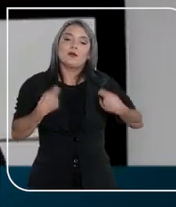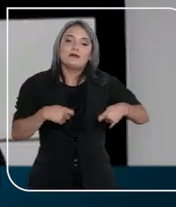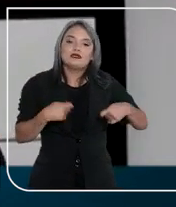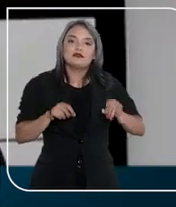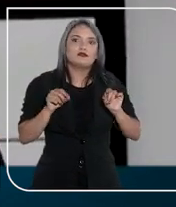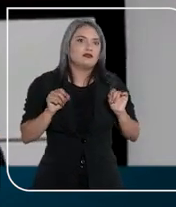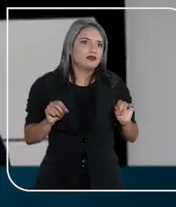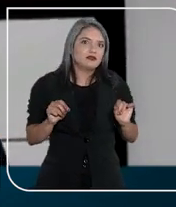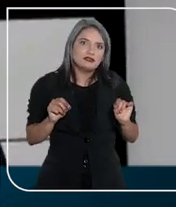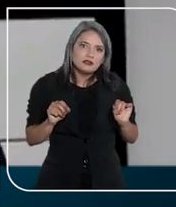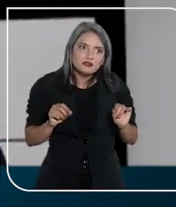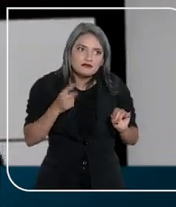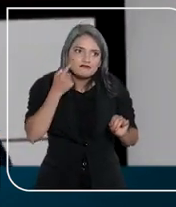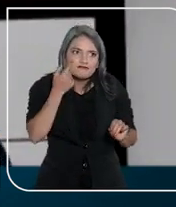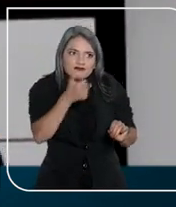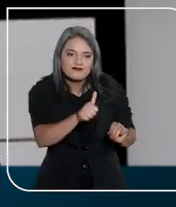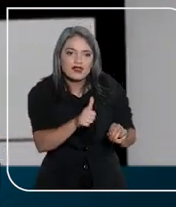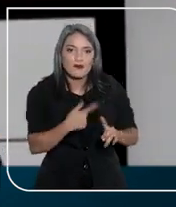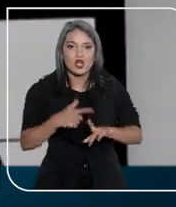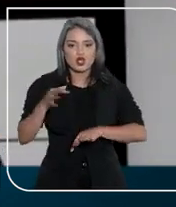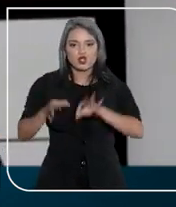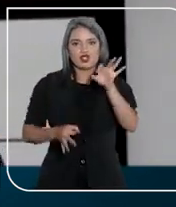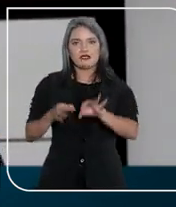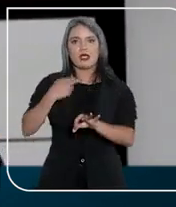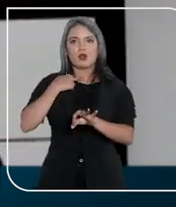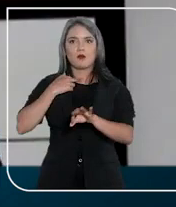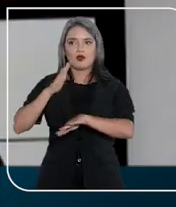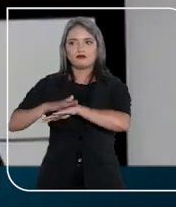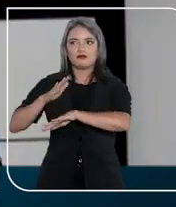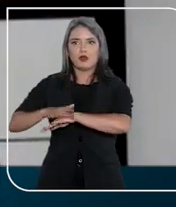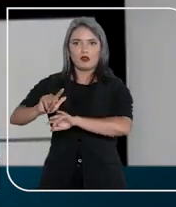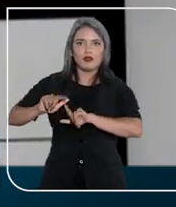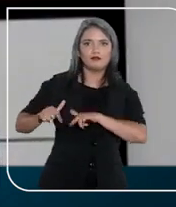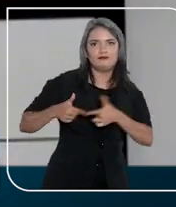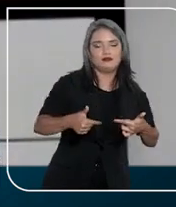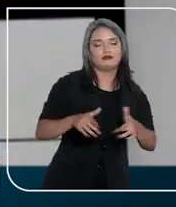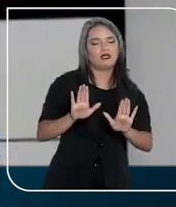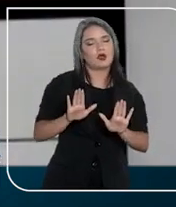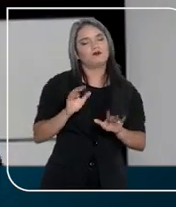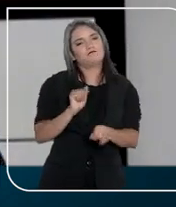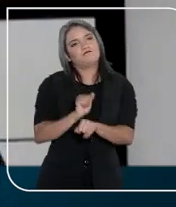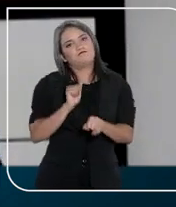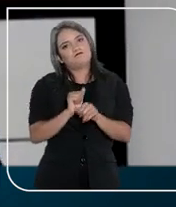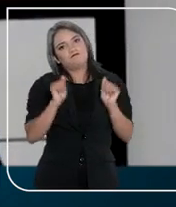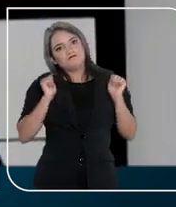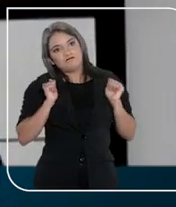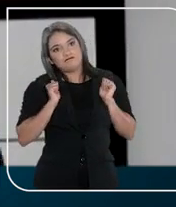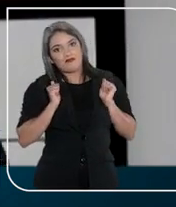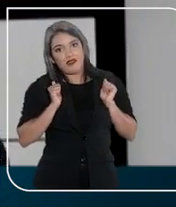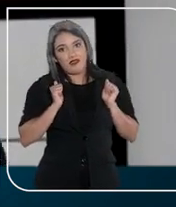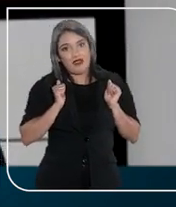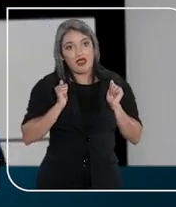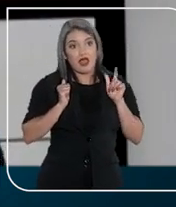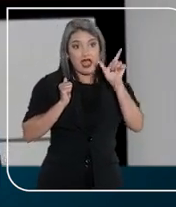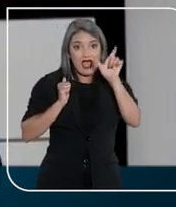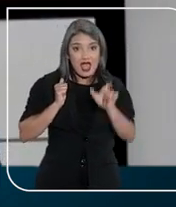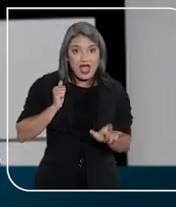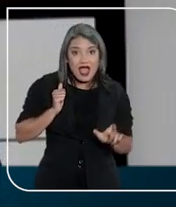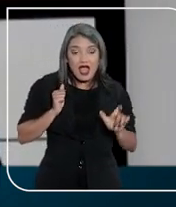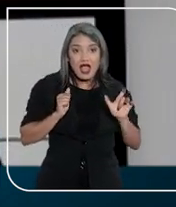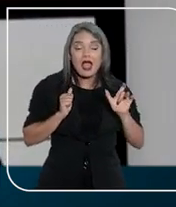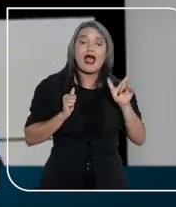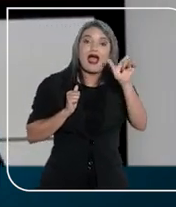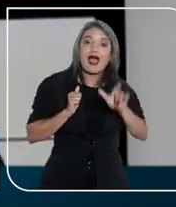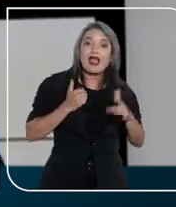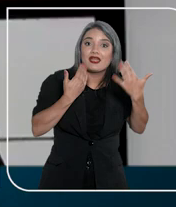inerte. Ele não vai provocar, ele tem que ser provocado. Então, cabe ao candidato, por meio do seu advogado, trazer essas informações que aqui